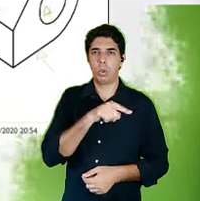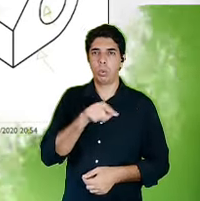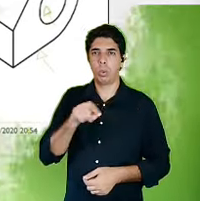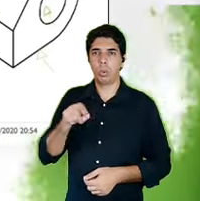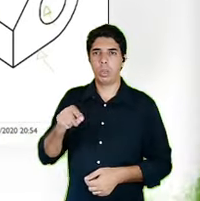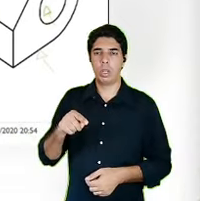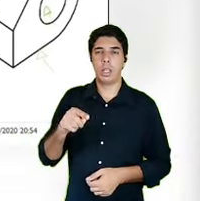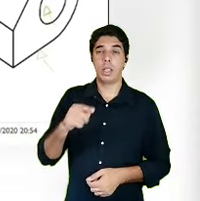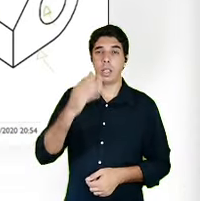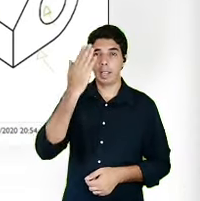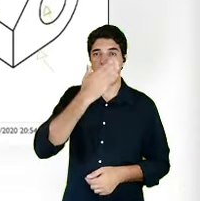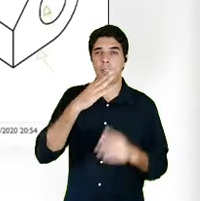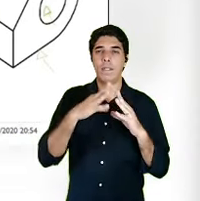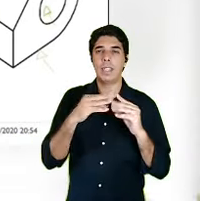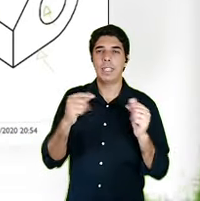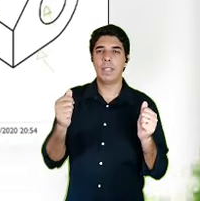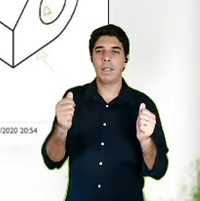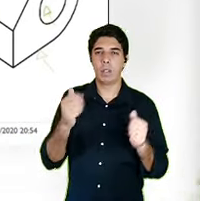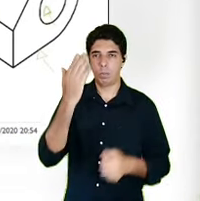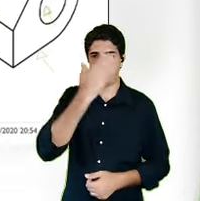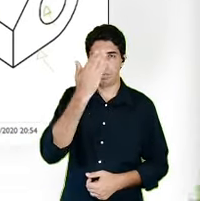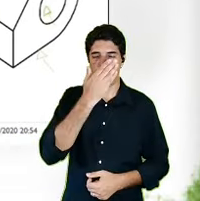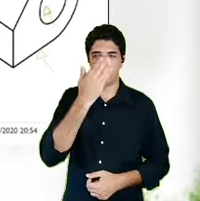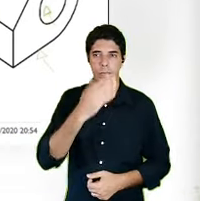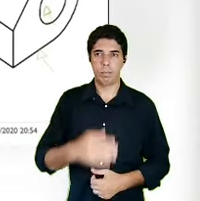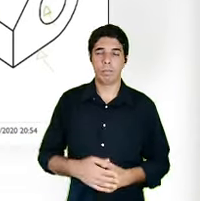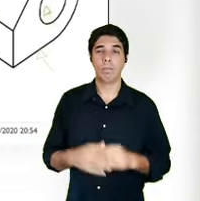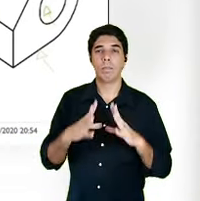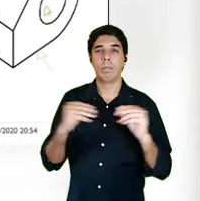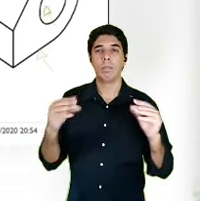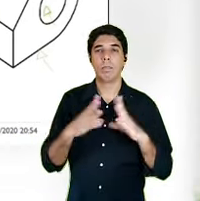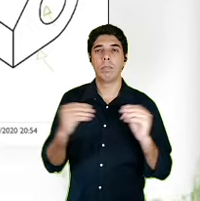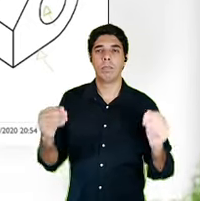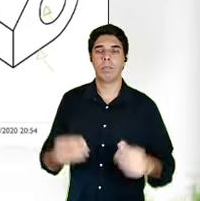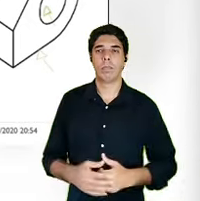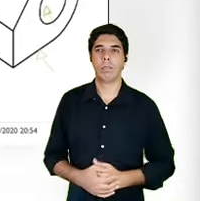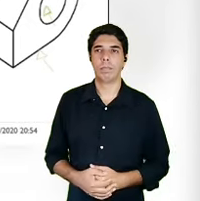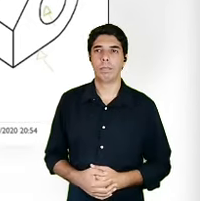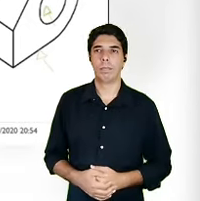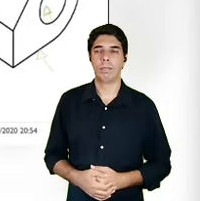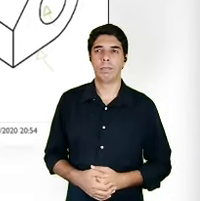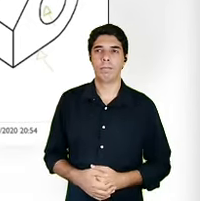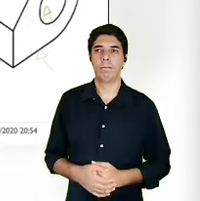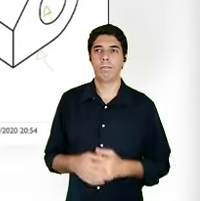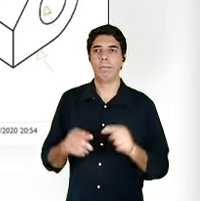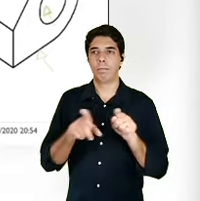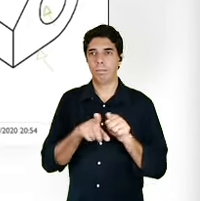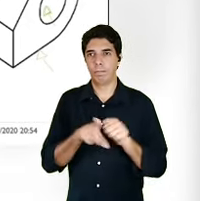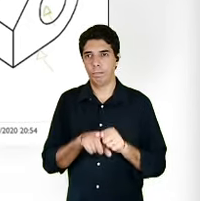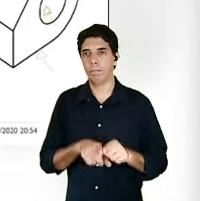acabou de ver, né, para representar arestas que estão invisíveis. Outra aqui é a representação de linha de